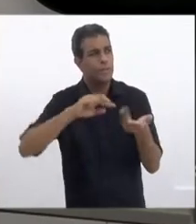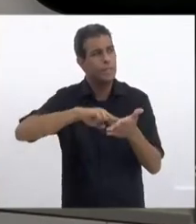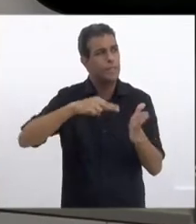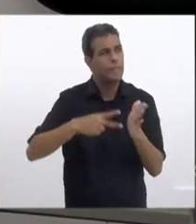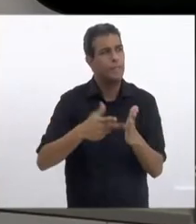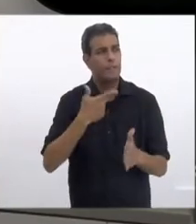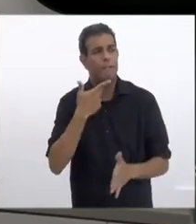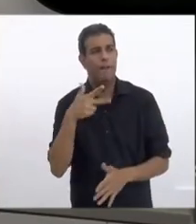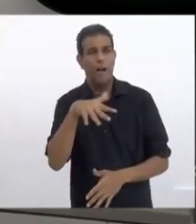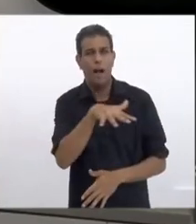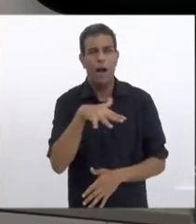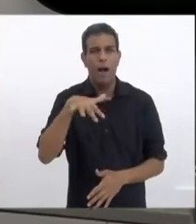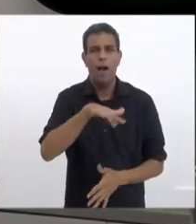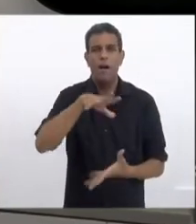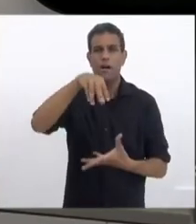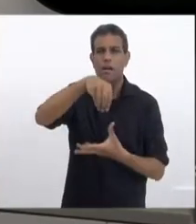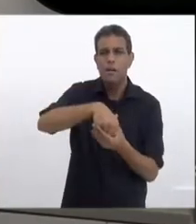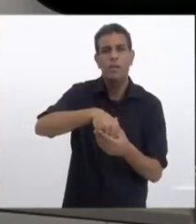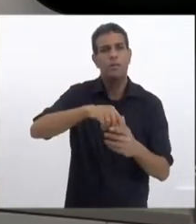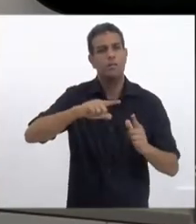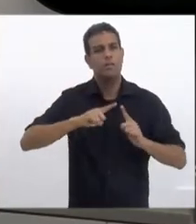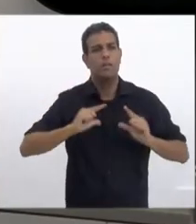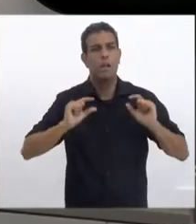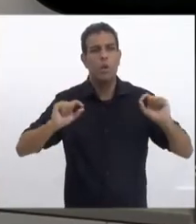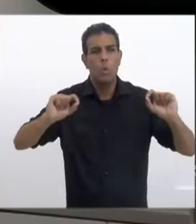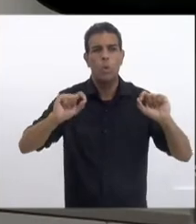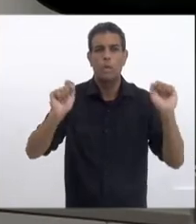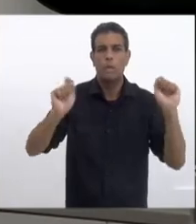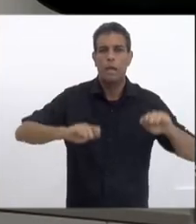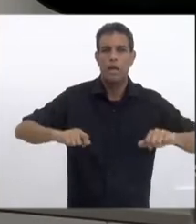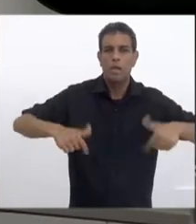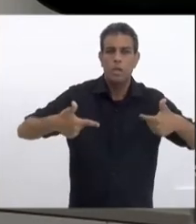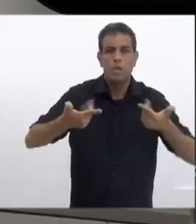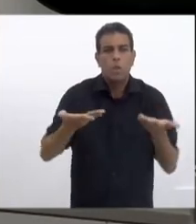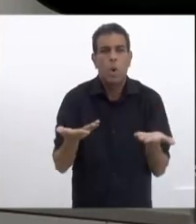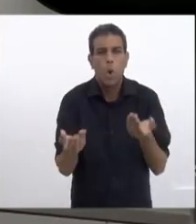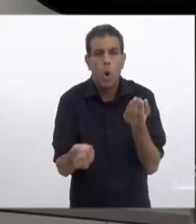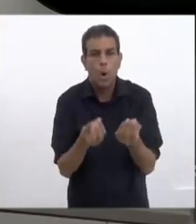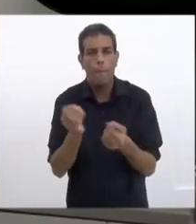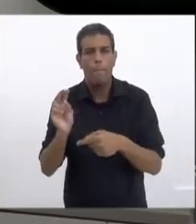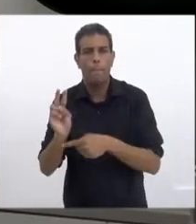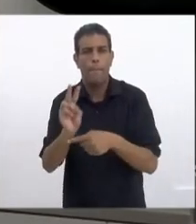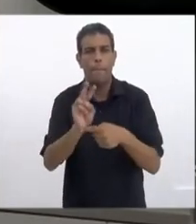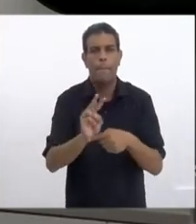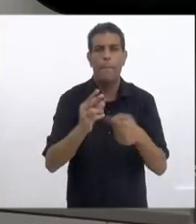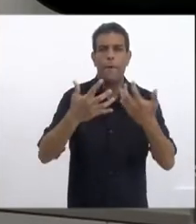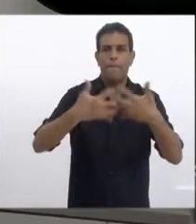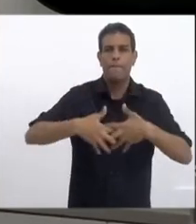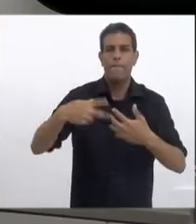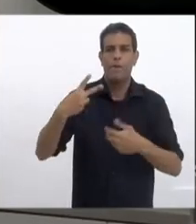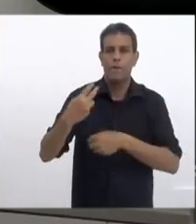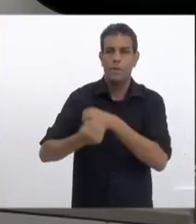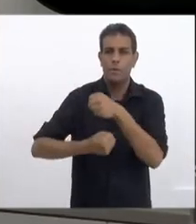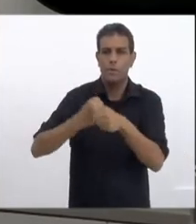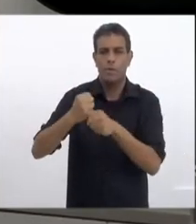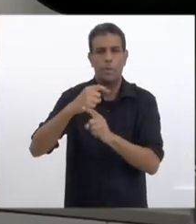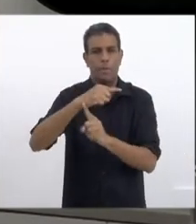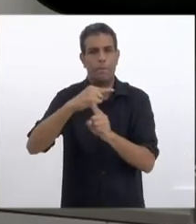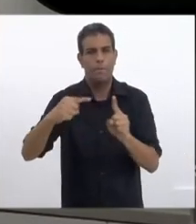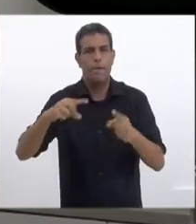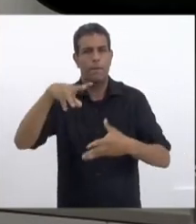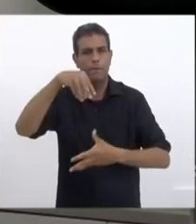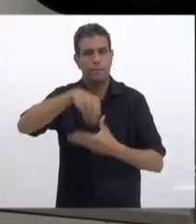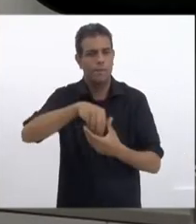aqui que nós temos feito essa política. Ela está funcionando já há 2 anos e meio no Estado do Rio de